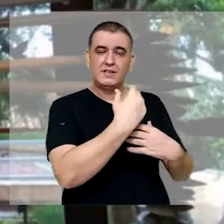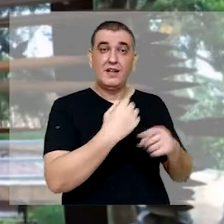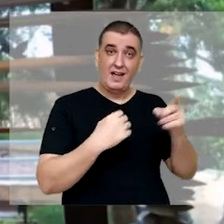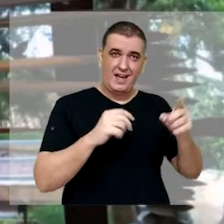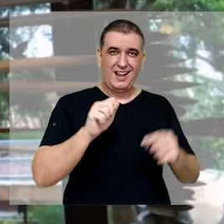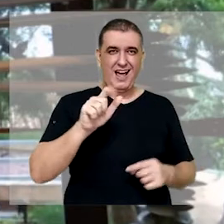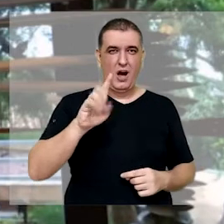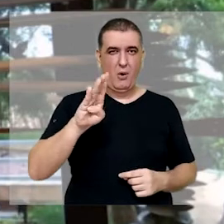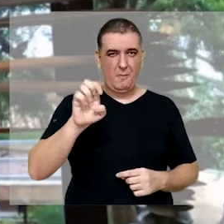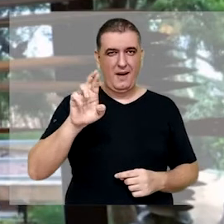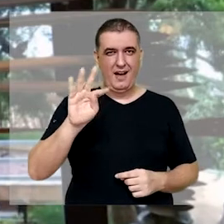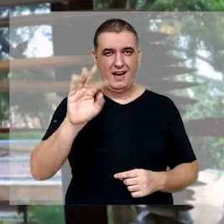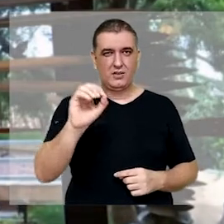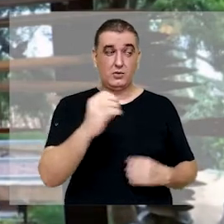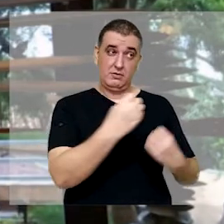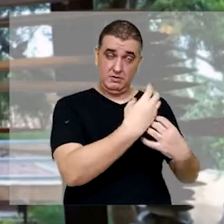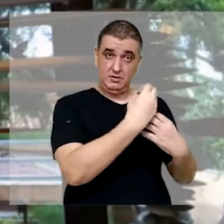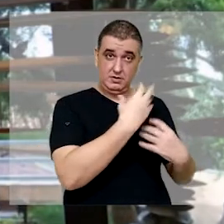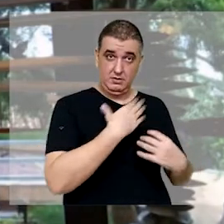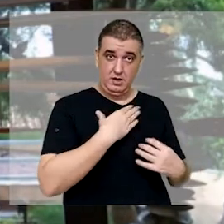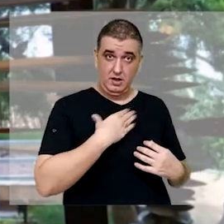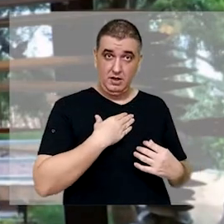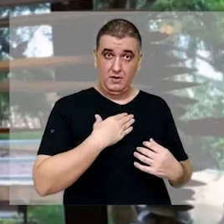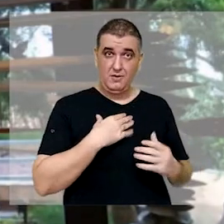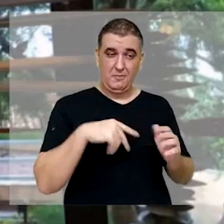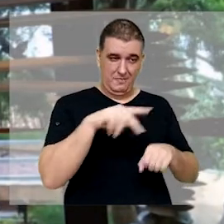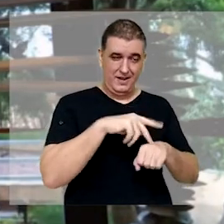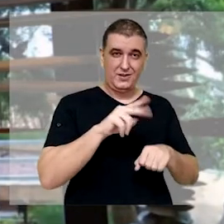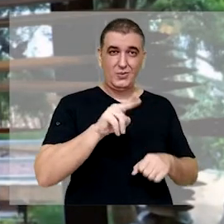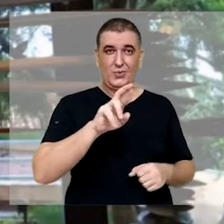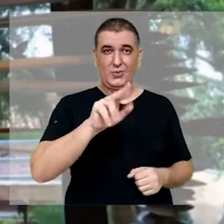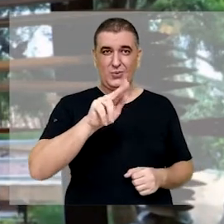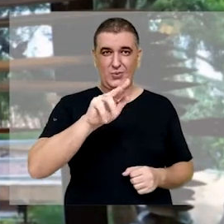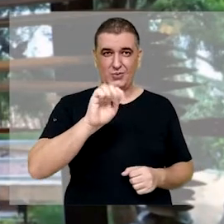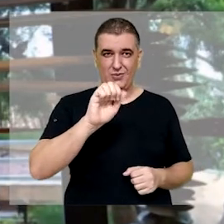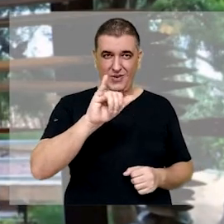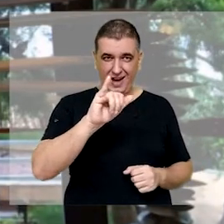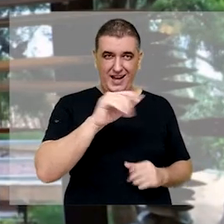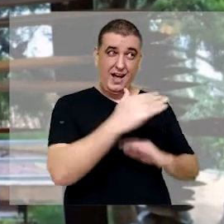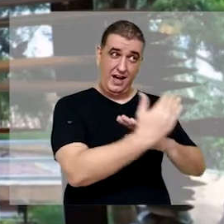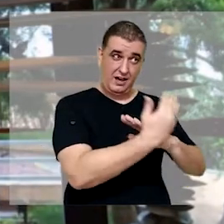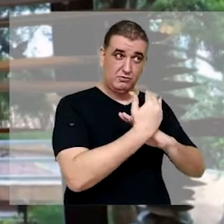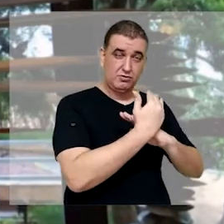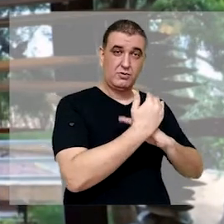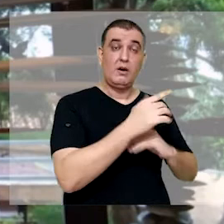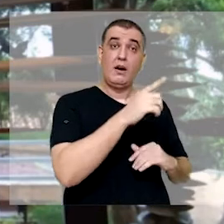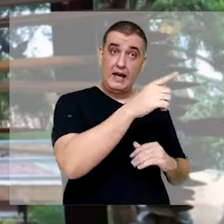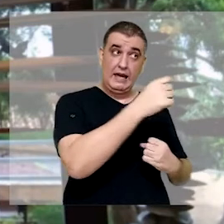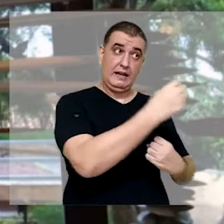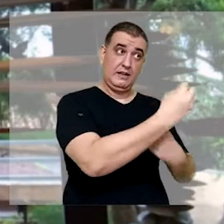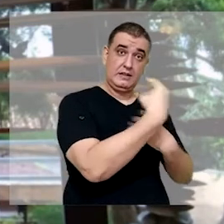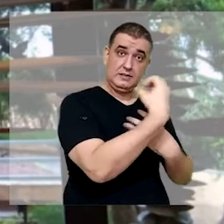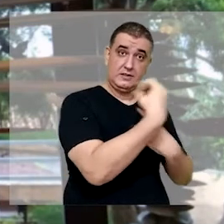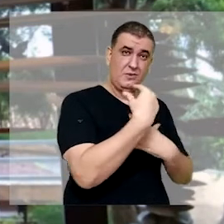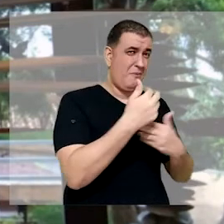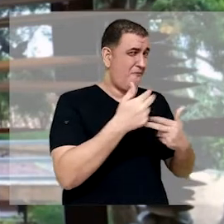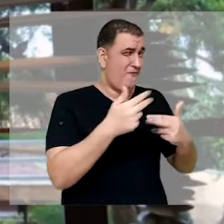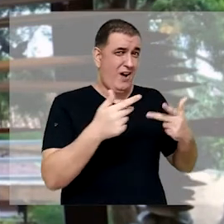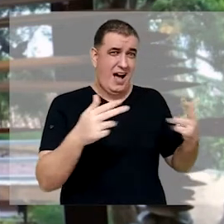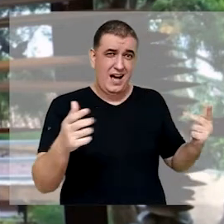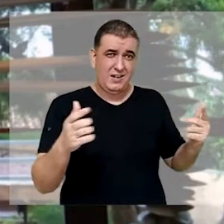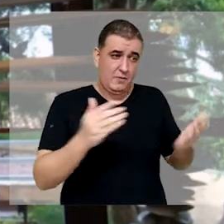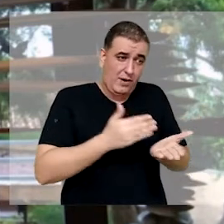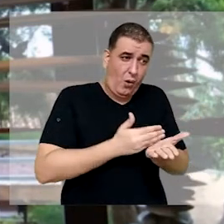disse, foi o uruguaio Alberto Lema Pires, que me construiu o forno e que me convidou a ficar no ateliê dele,